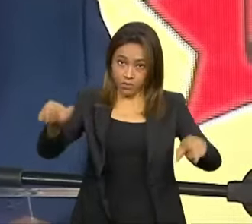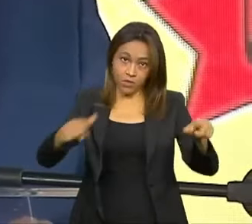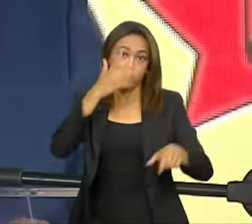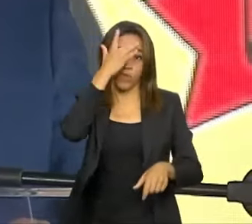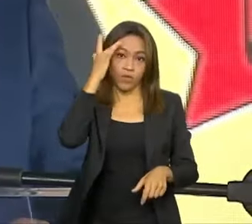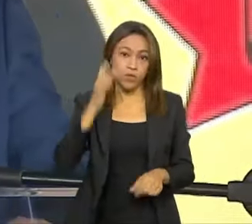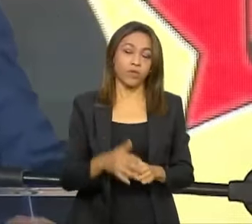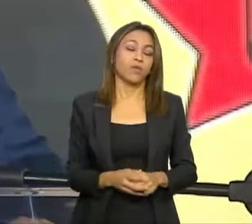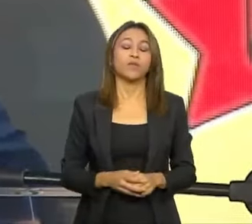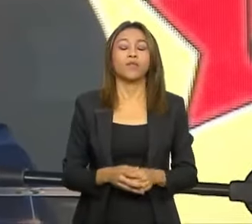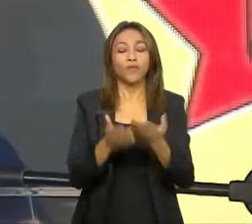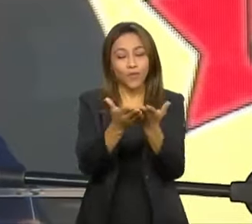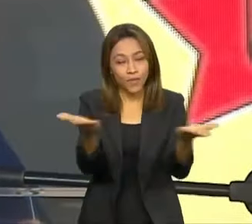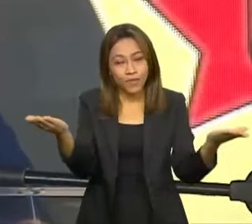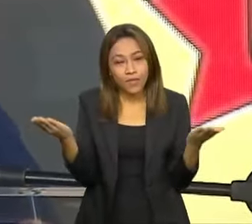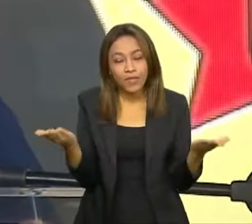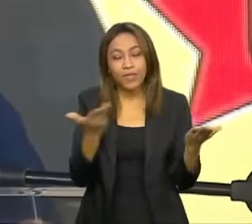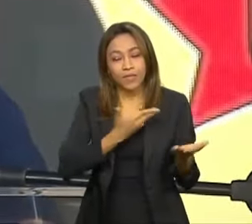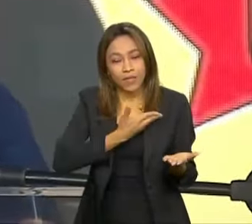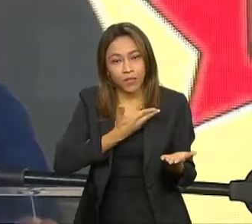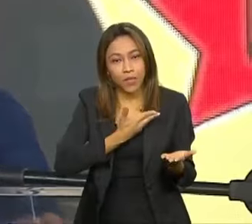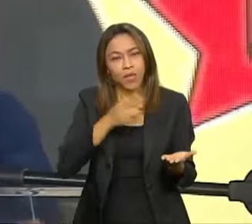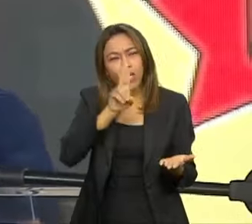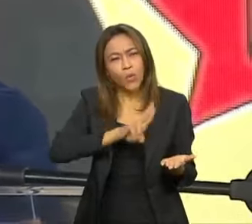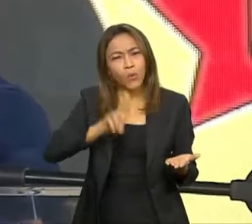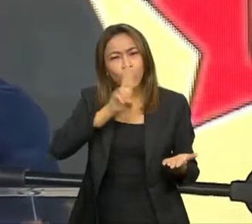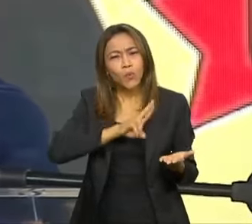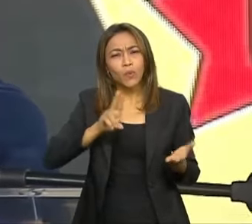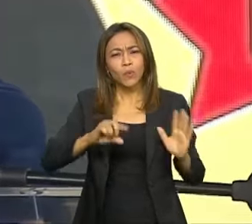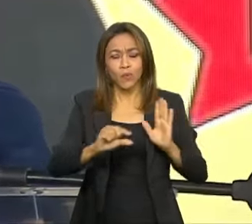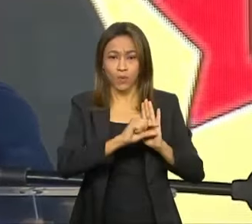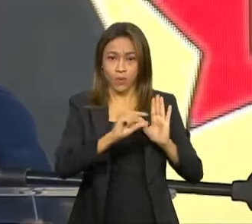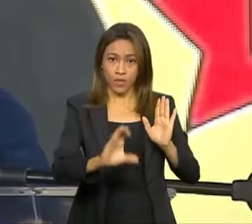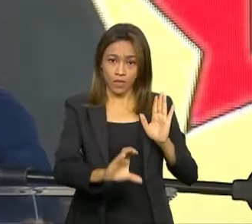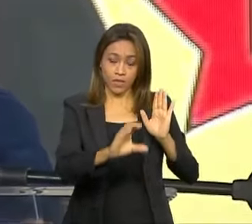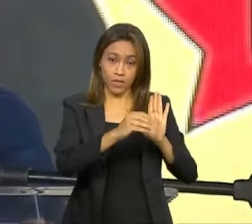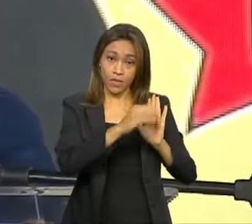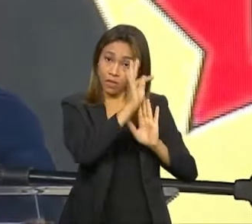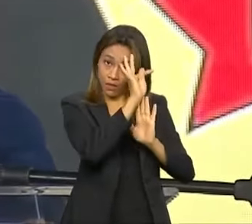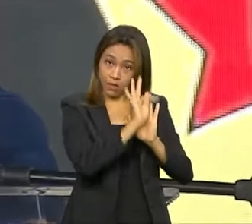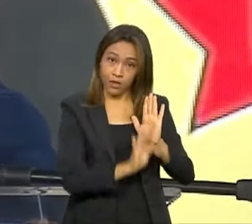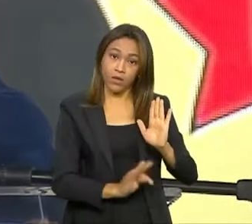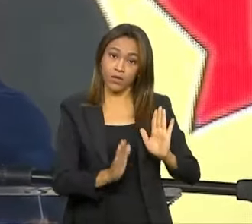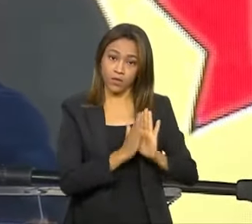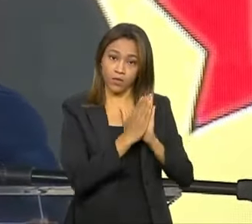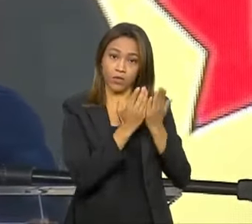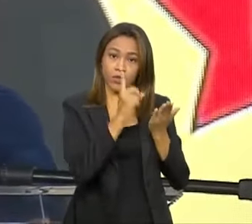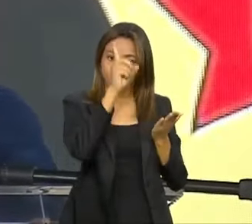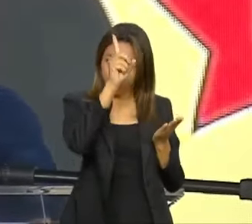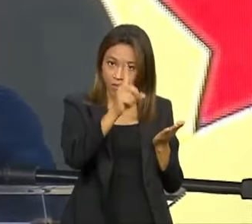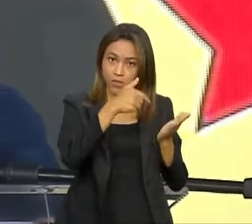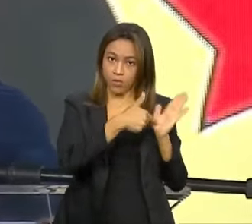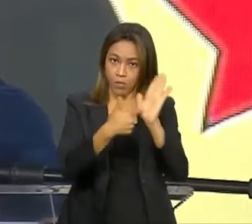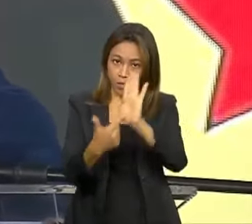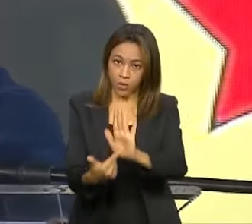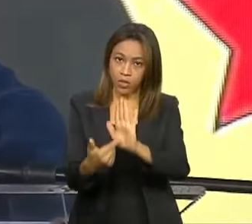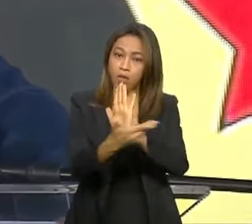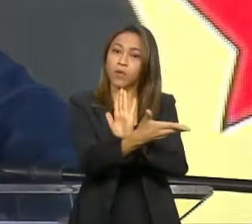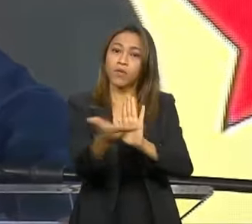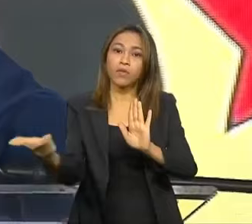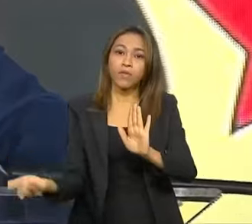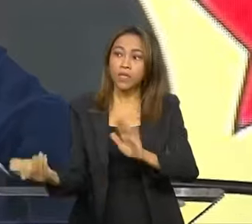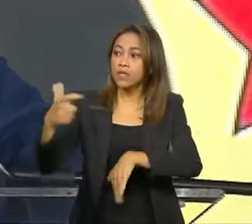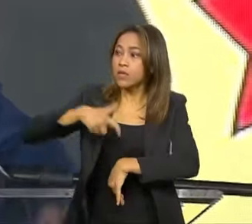Amigos, amigas, uso essa passagem bíblica para frisar a importância que esse momento